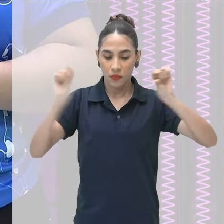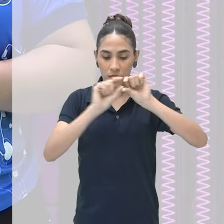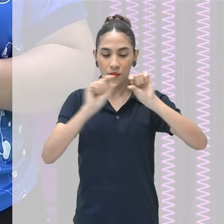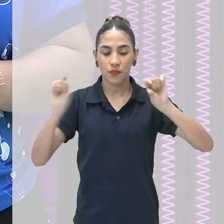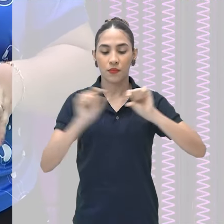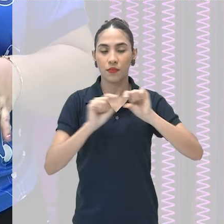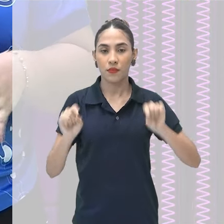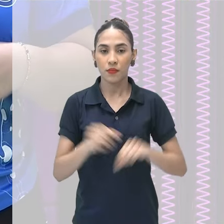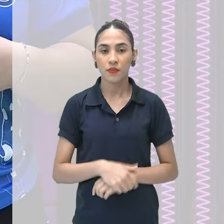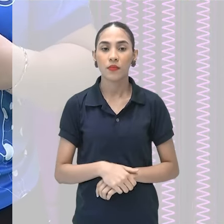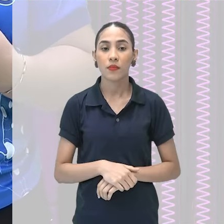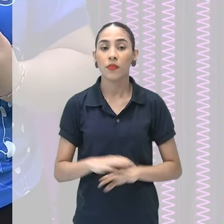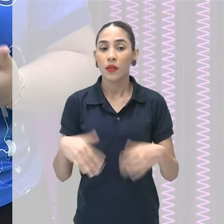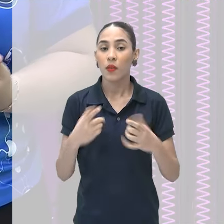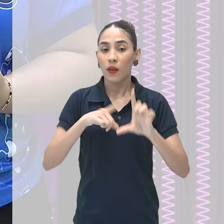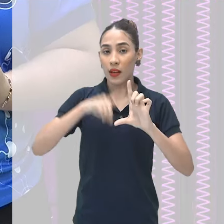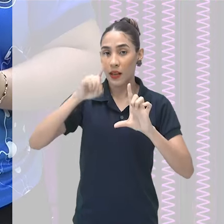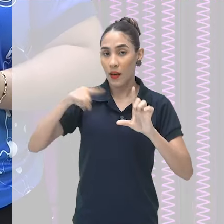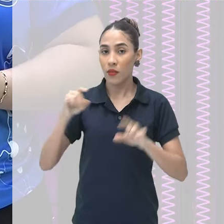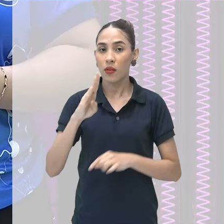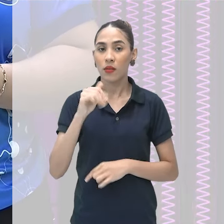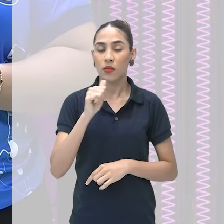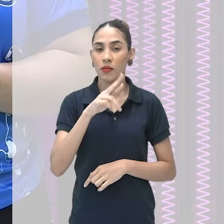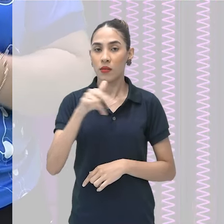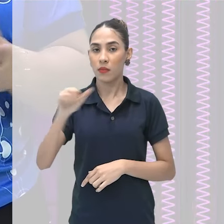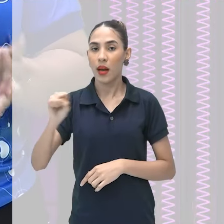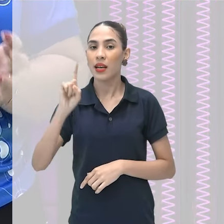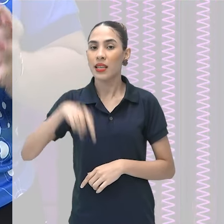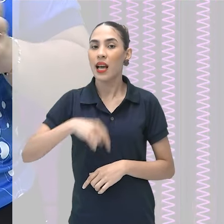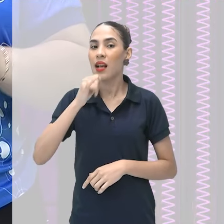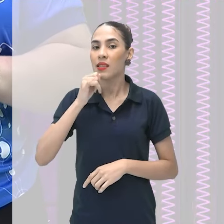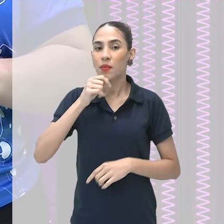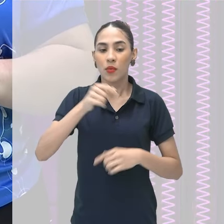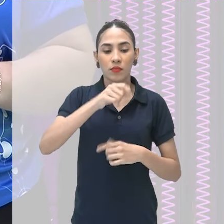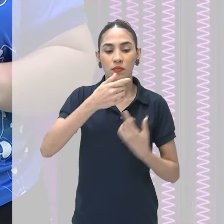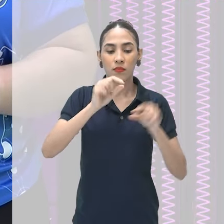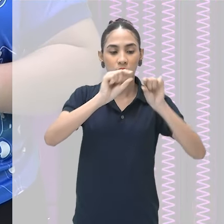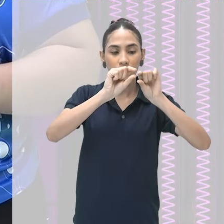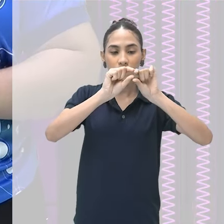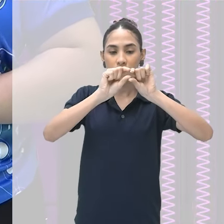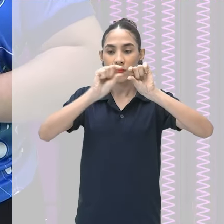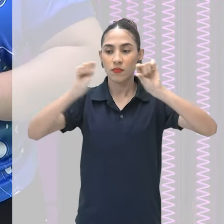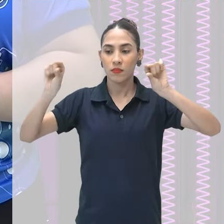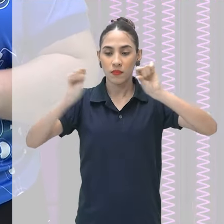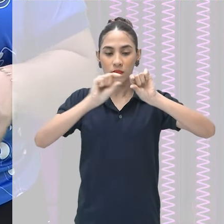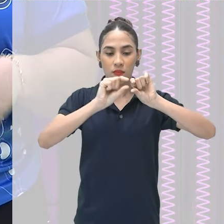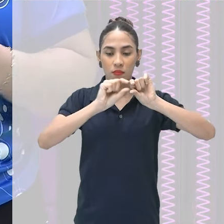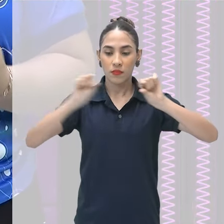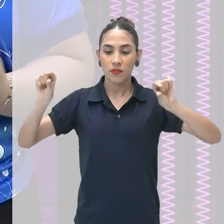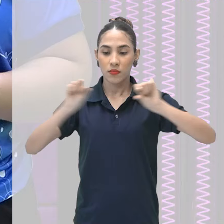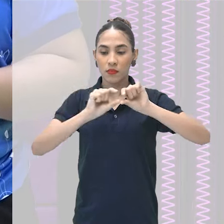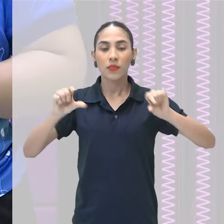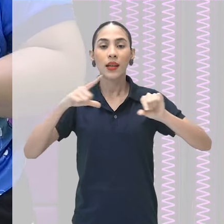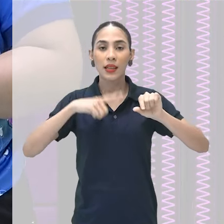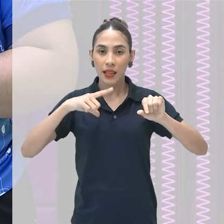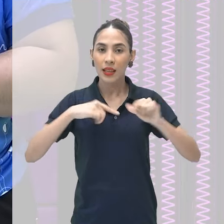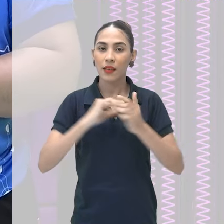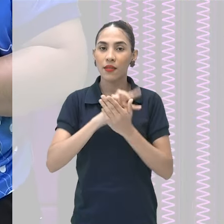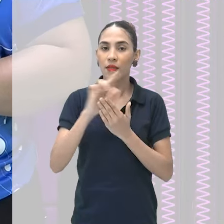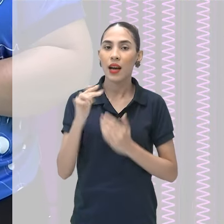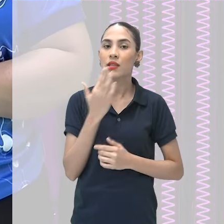tá bom? E aí no gráfico de barras, que são essas colunas deitadas, digamos assim, nós temos barras coloridas e